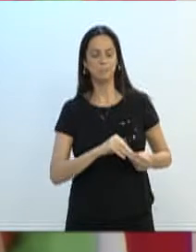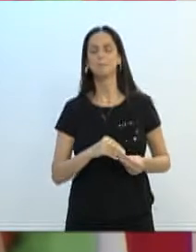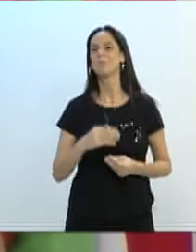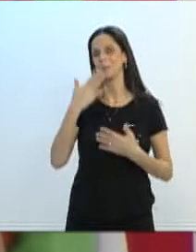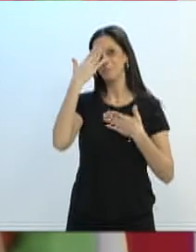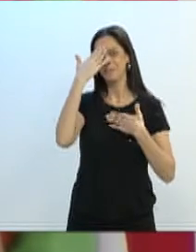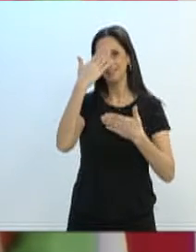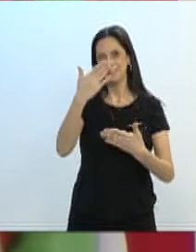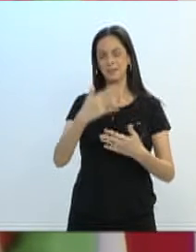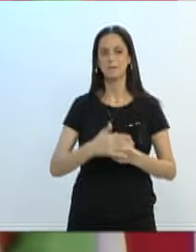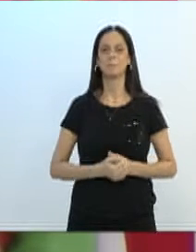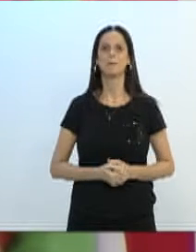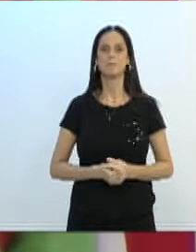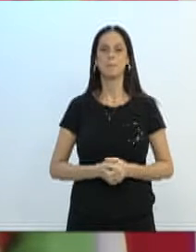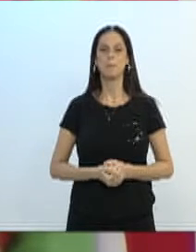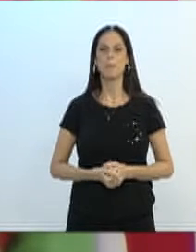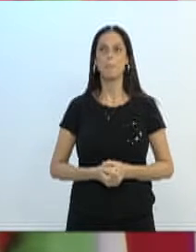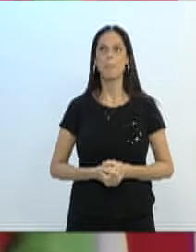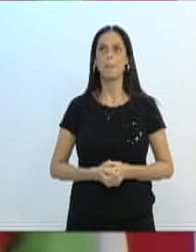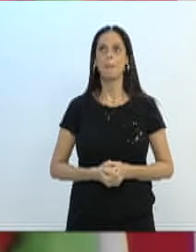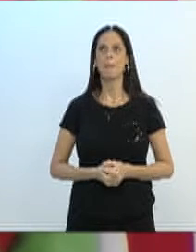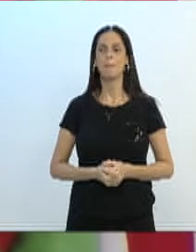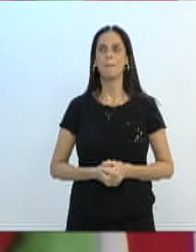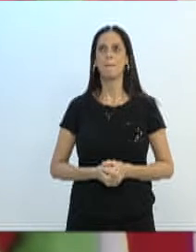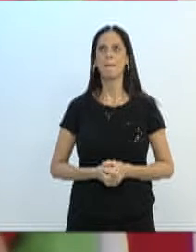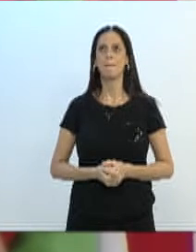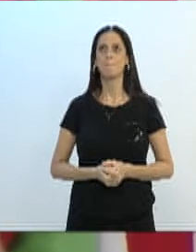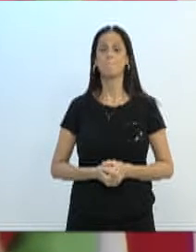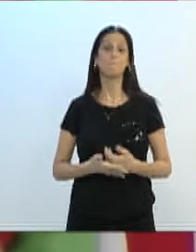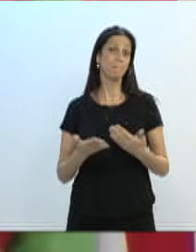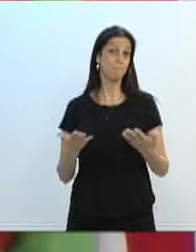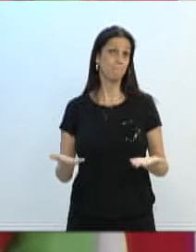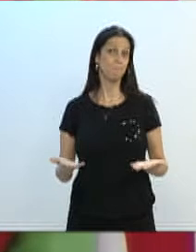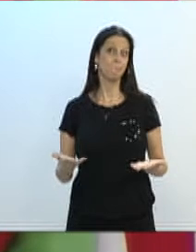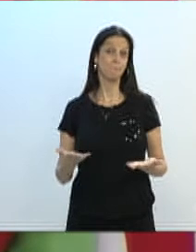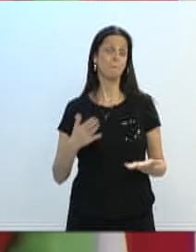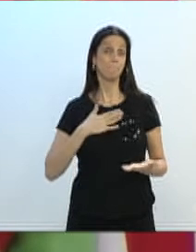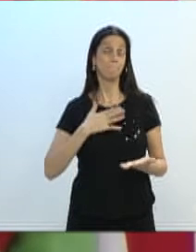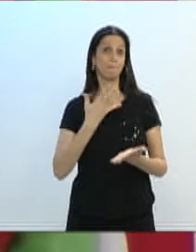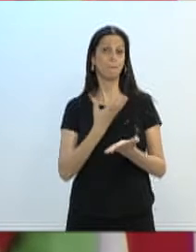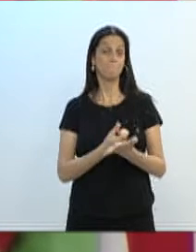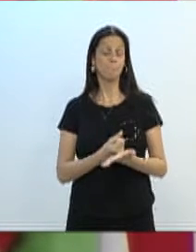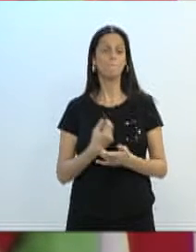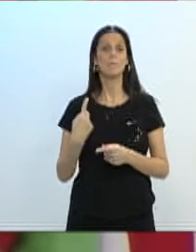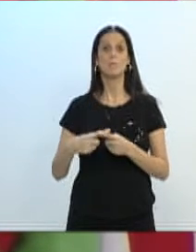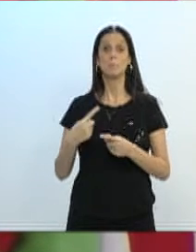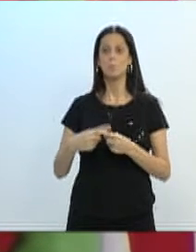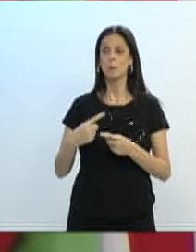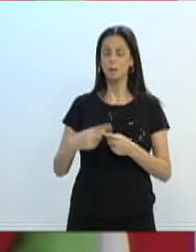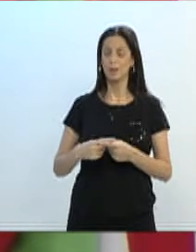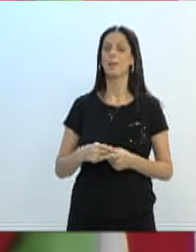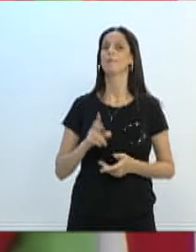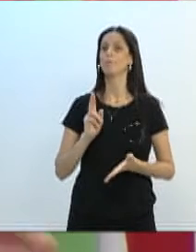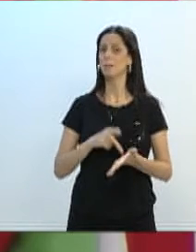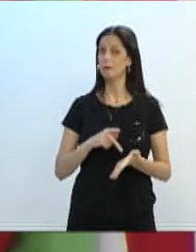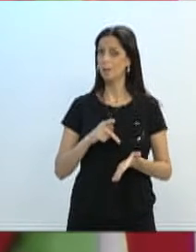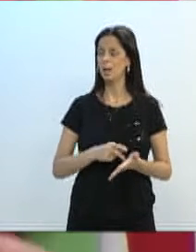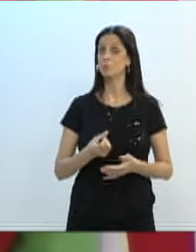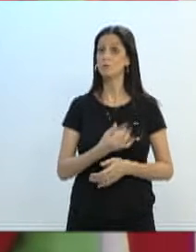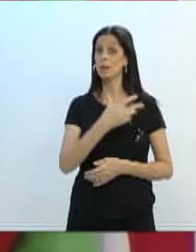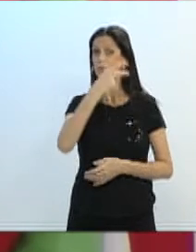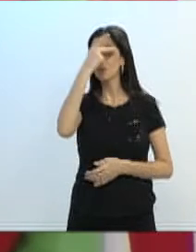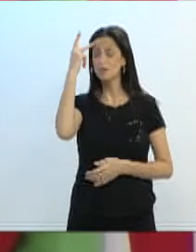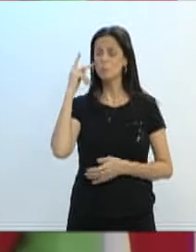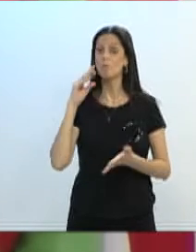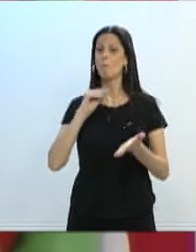obrigado. Muito obrigado, presidente. Fica, então, esse registro, né? As faltas no sistema de saúde pública é realmente um problema. Vereador Diego,